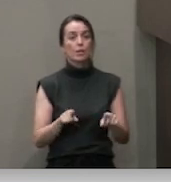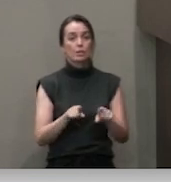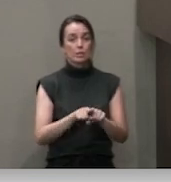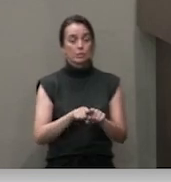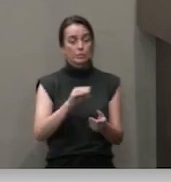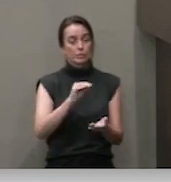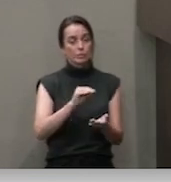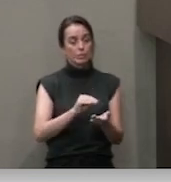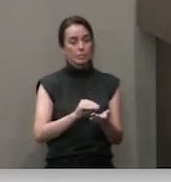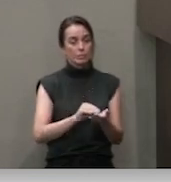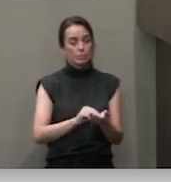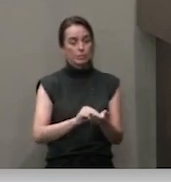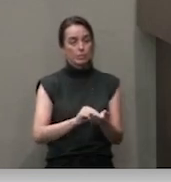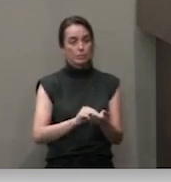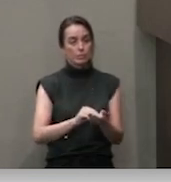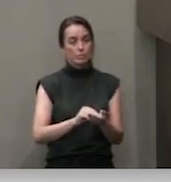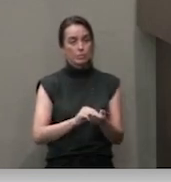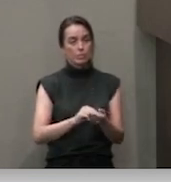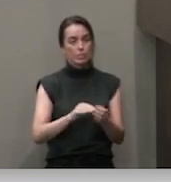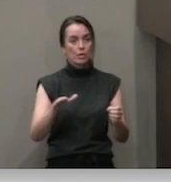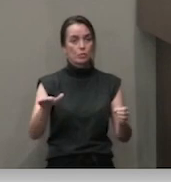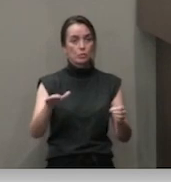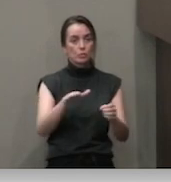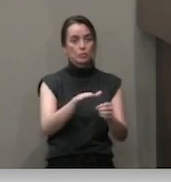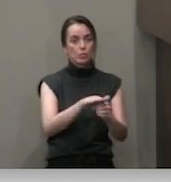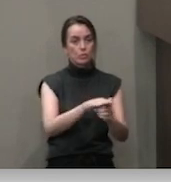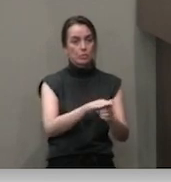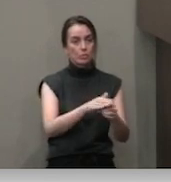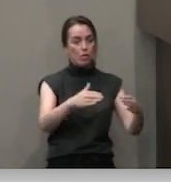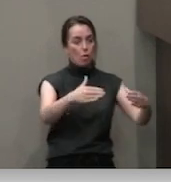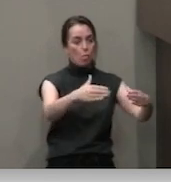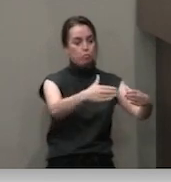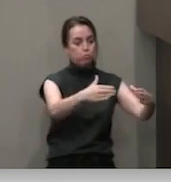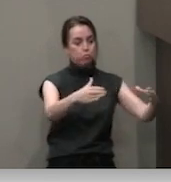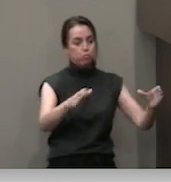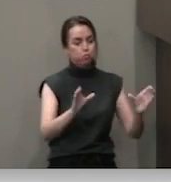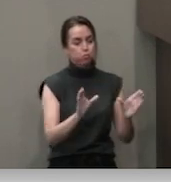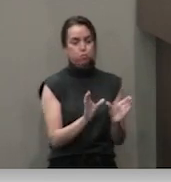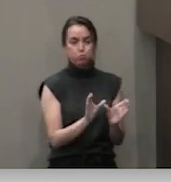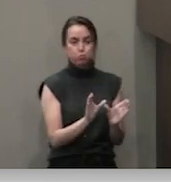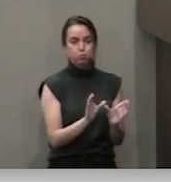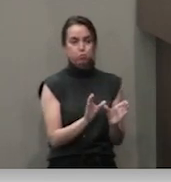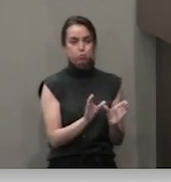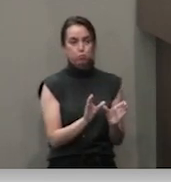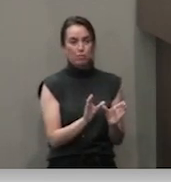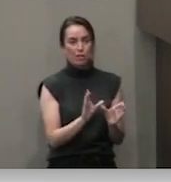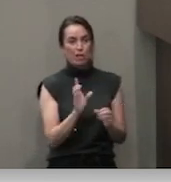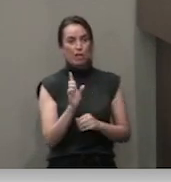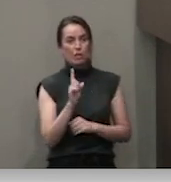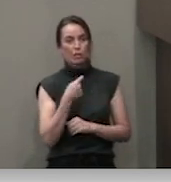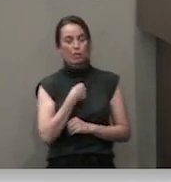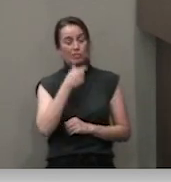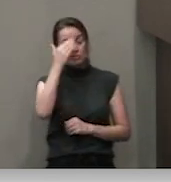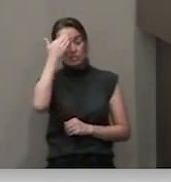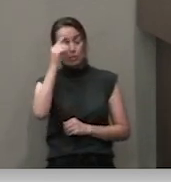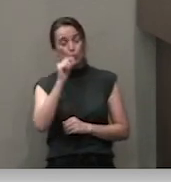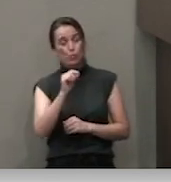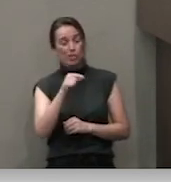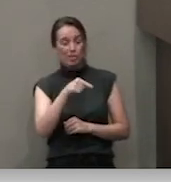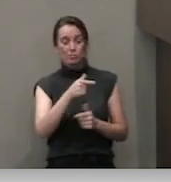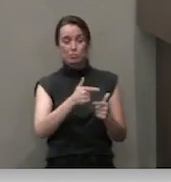e isso nos dá entender assim que esses problemas vieram